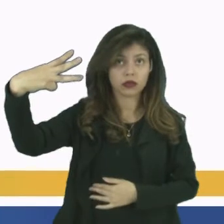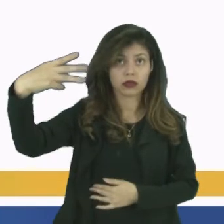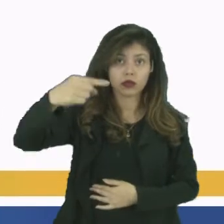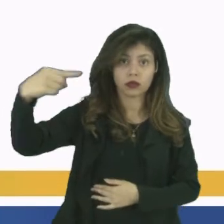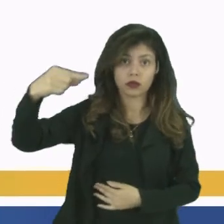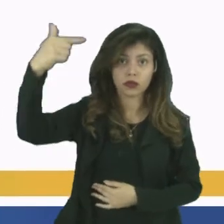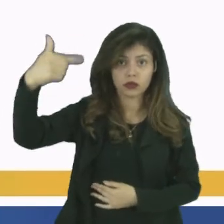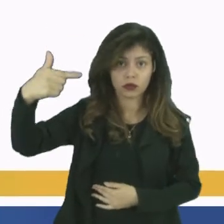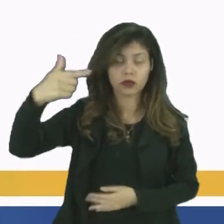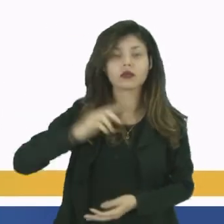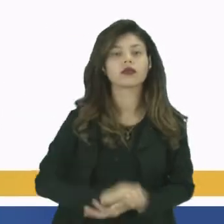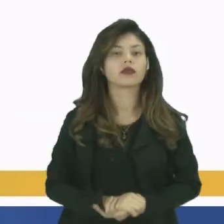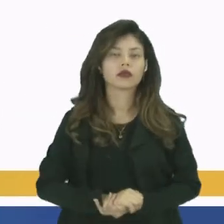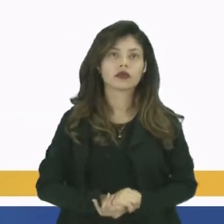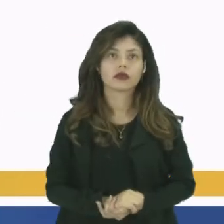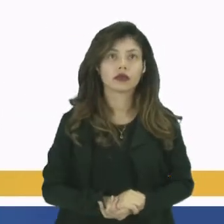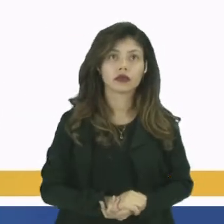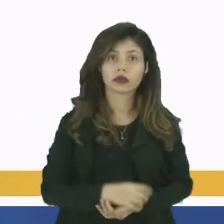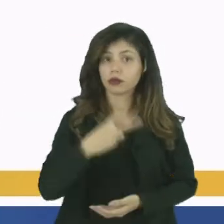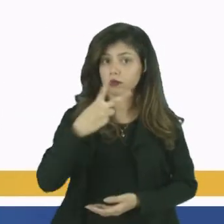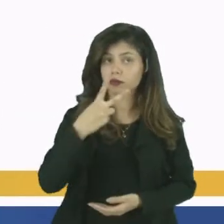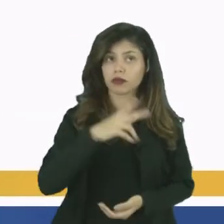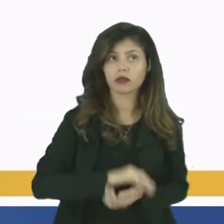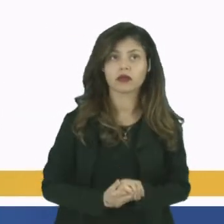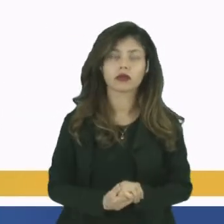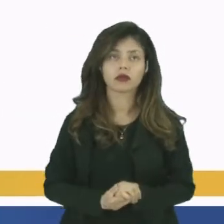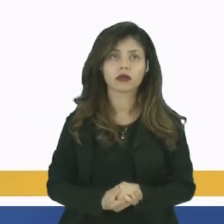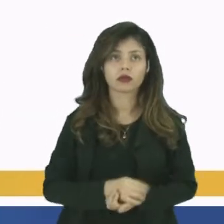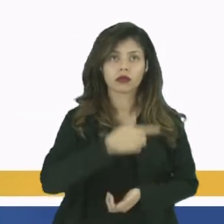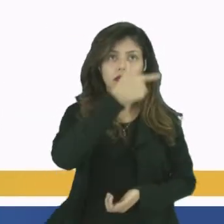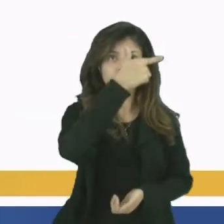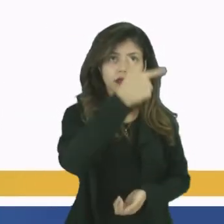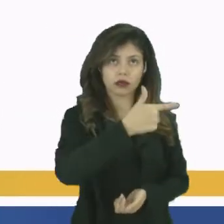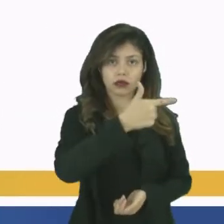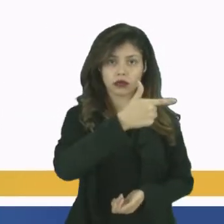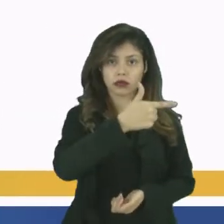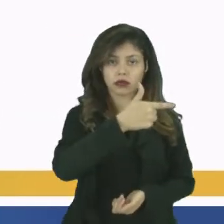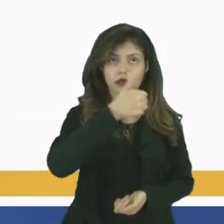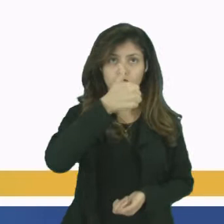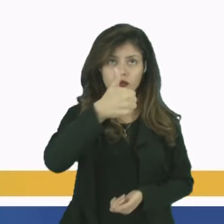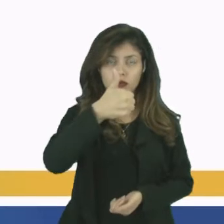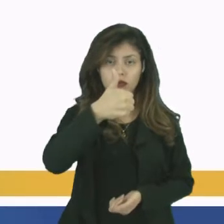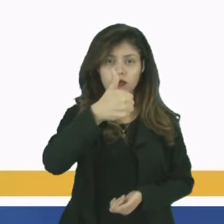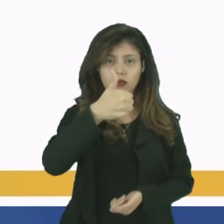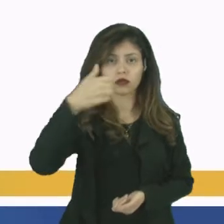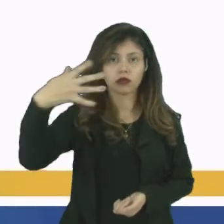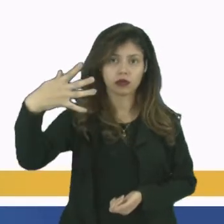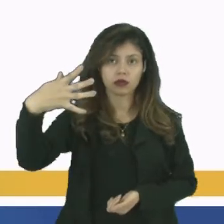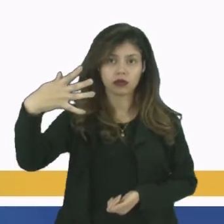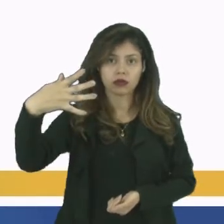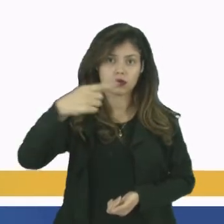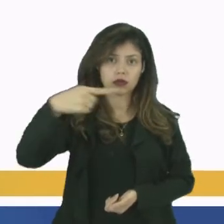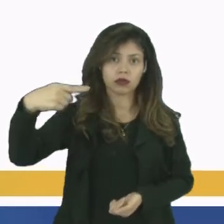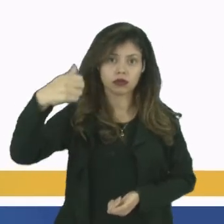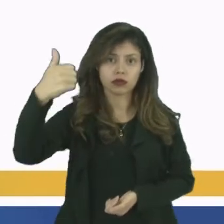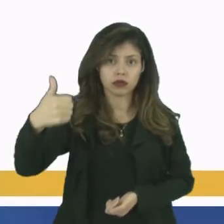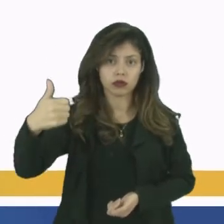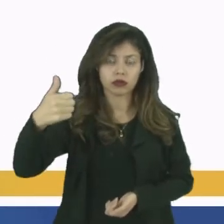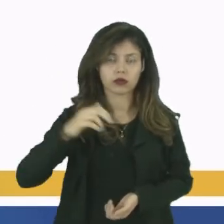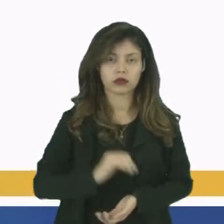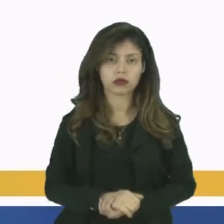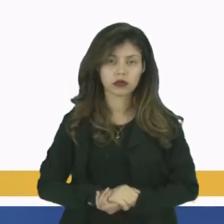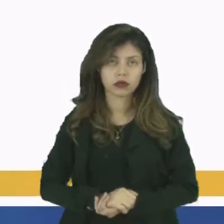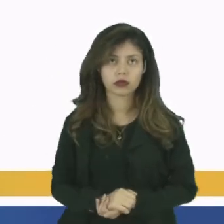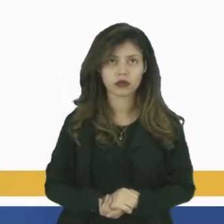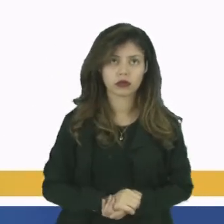e o menos 2. Na segunda linha, nós temos os elementos 2, 1, 4 e